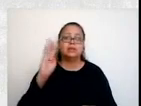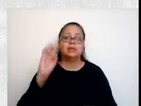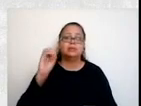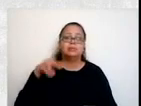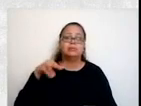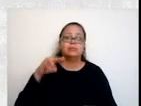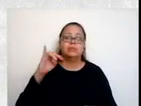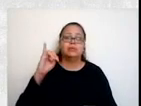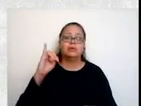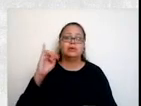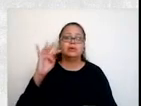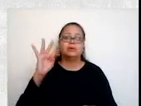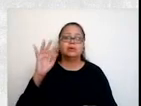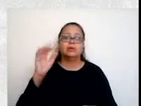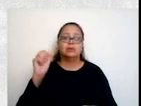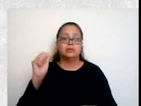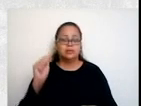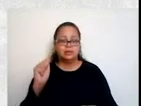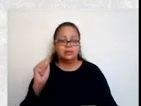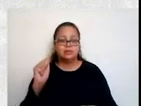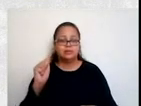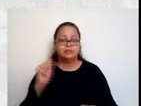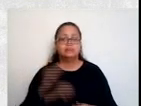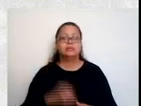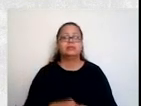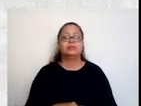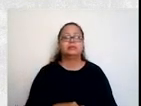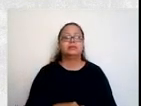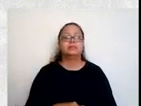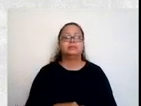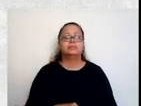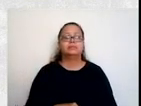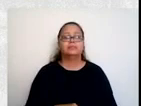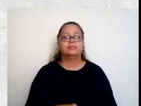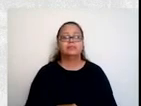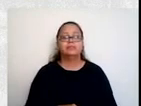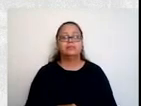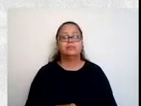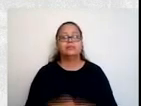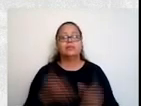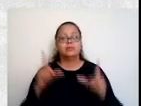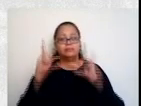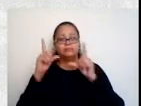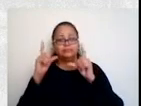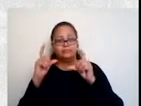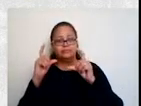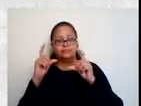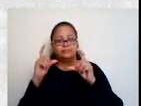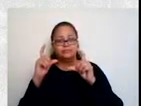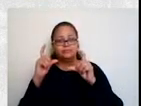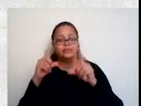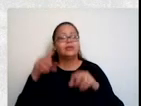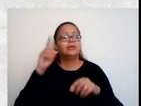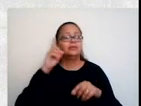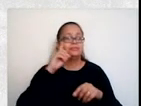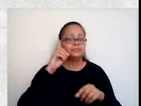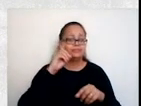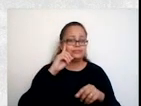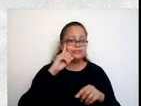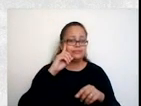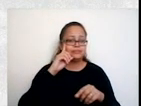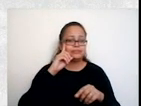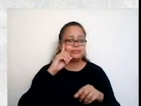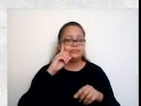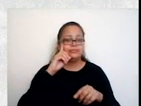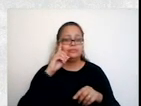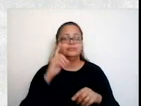grupo, cumprimentando o fotógrafo Benjamin Abraão, que documentou o cotidiano dos cangaceiros por vários